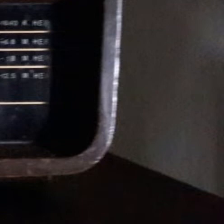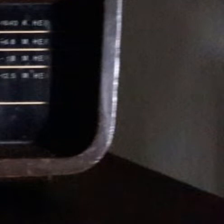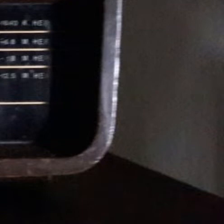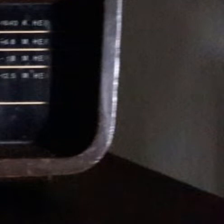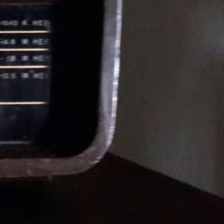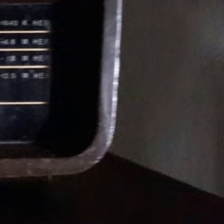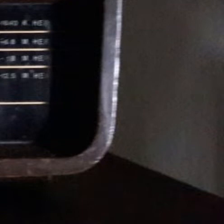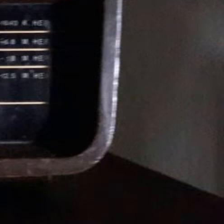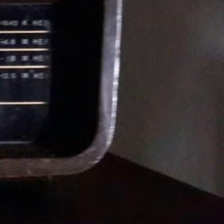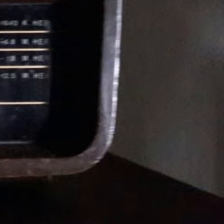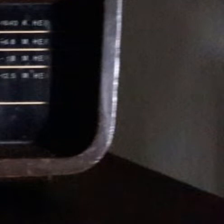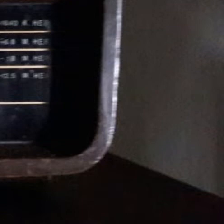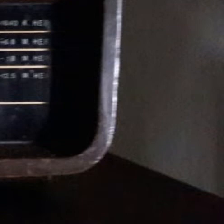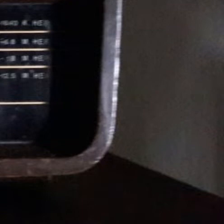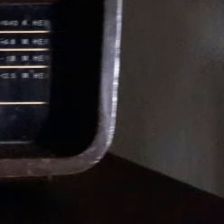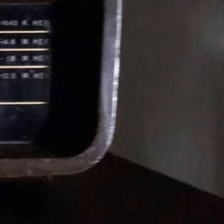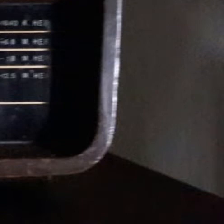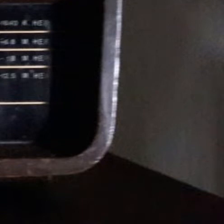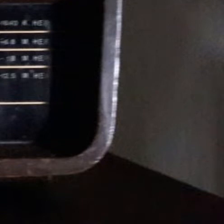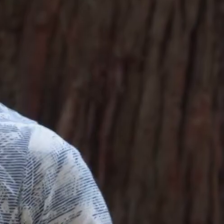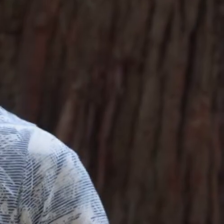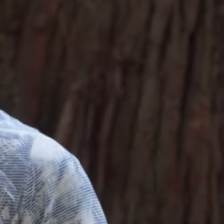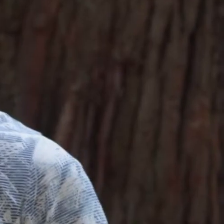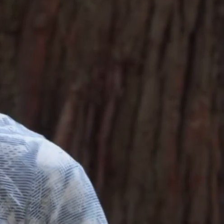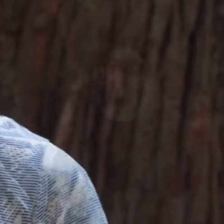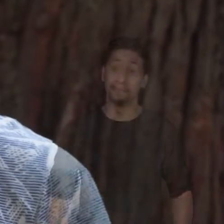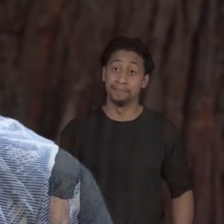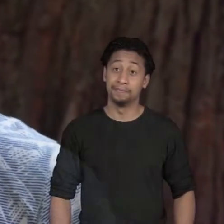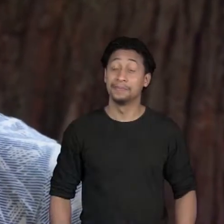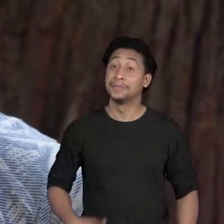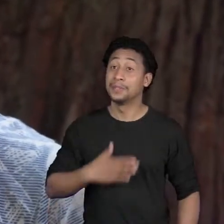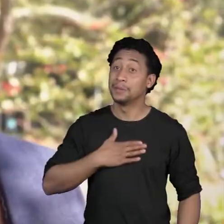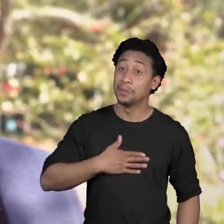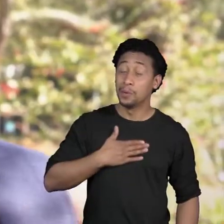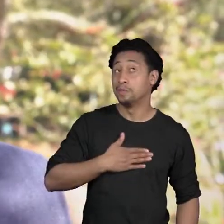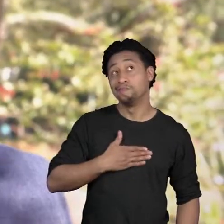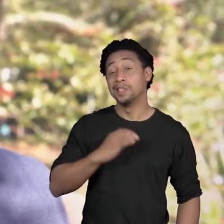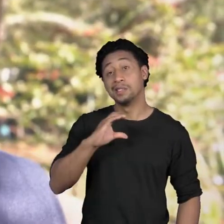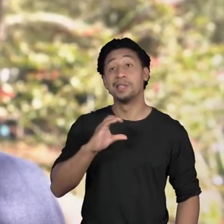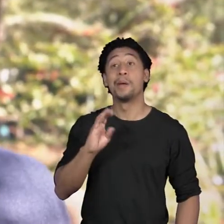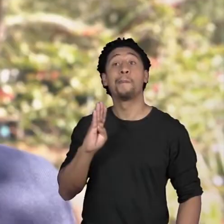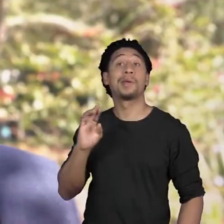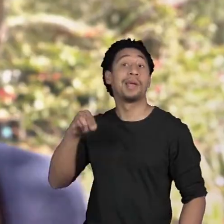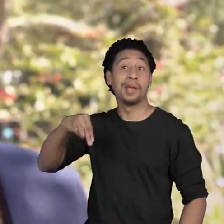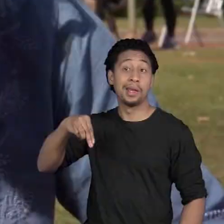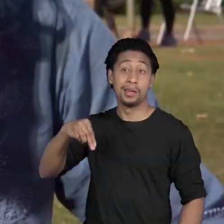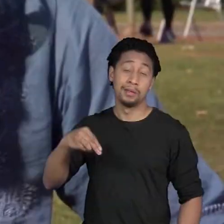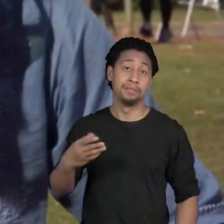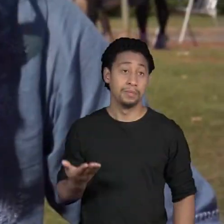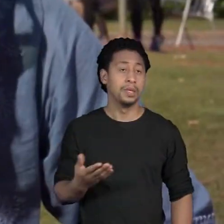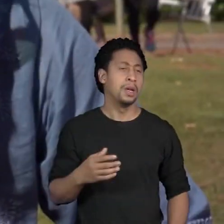Esta é a Voz do Brasil. Memória das rádios, uma viagem ao passado.